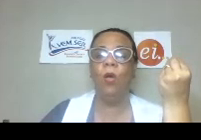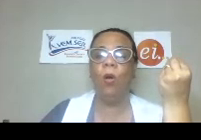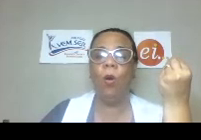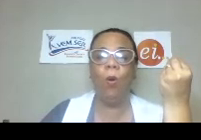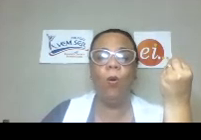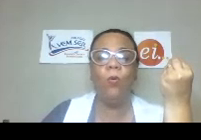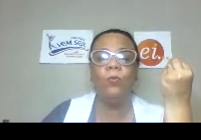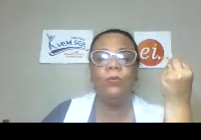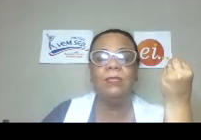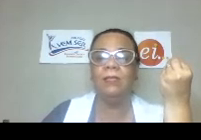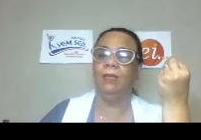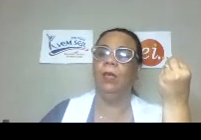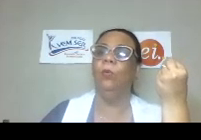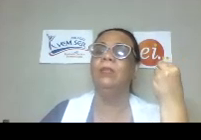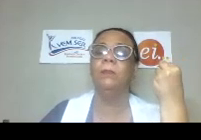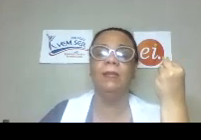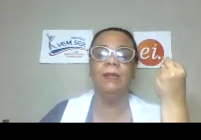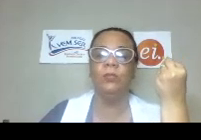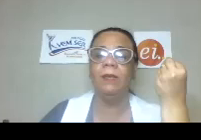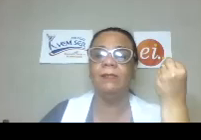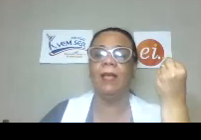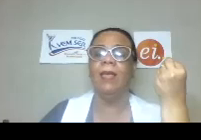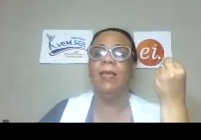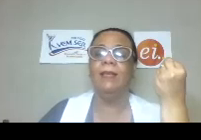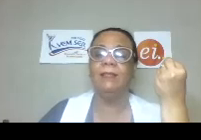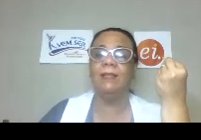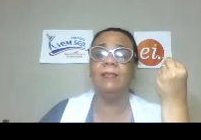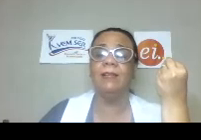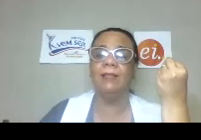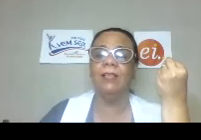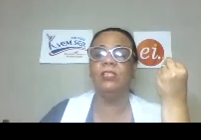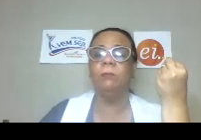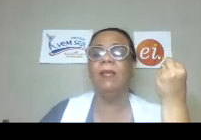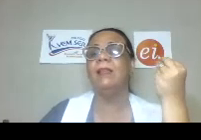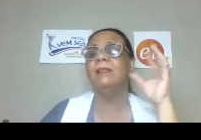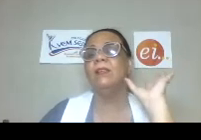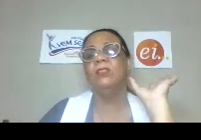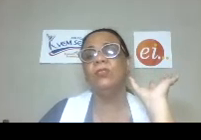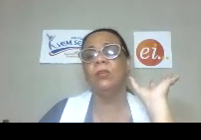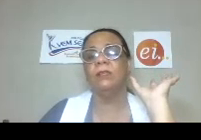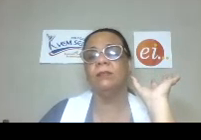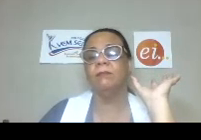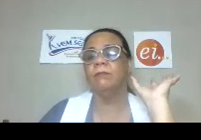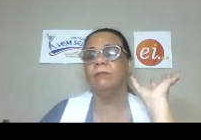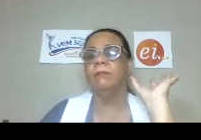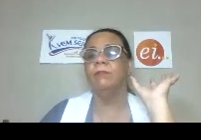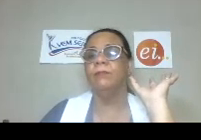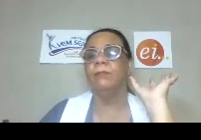sobrou 11. É outra maneira de pensar. E estratégias para realizar